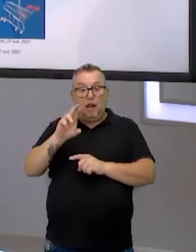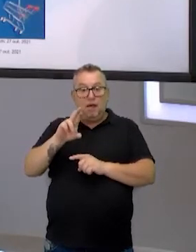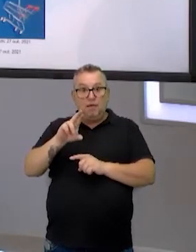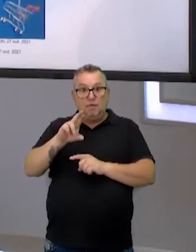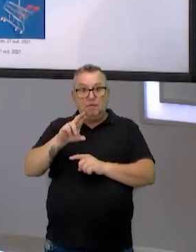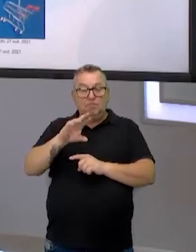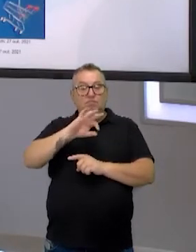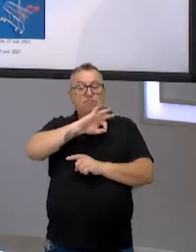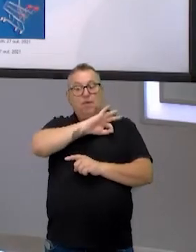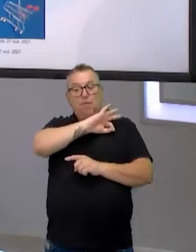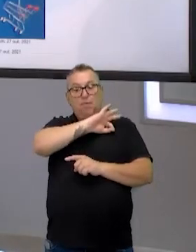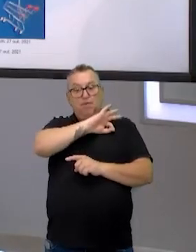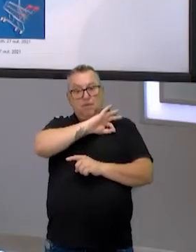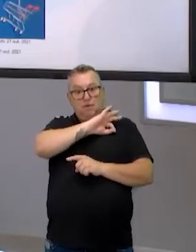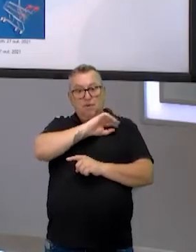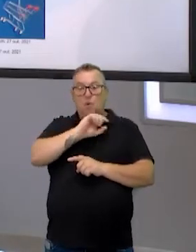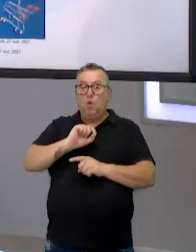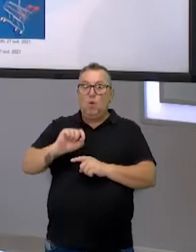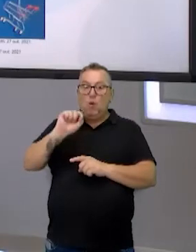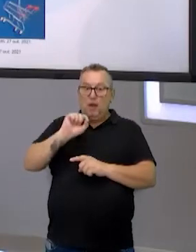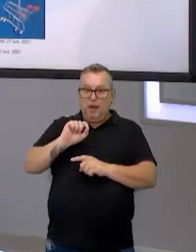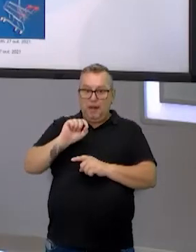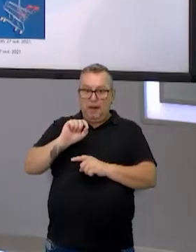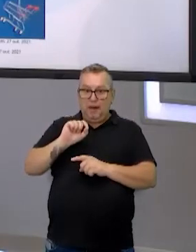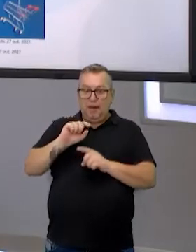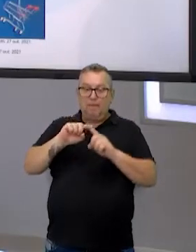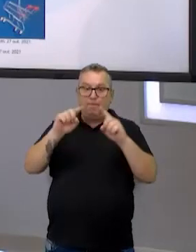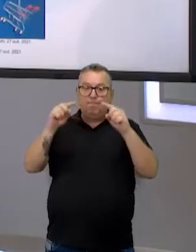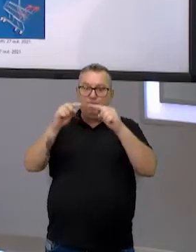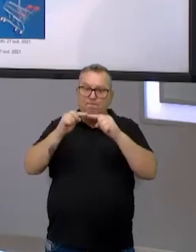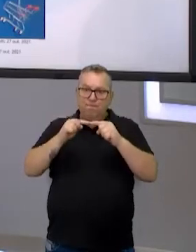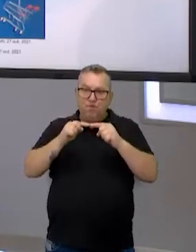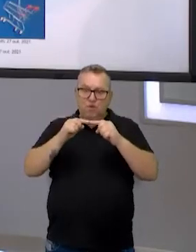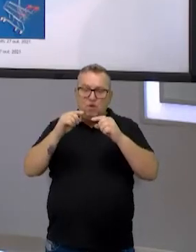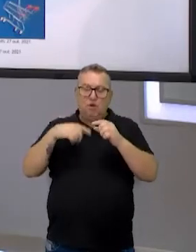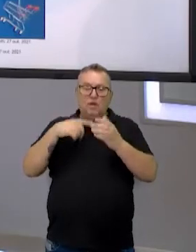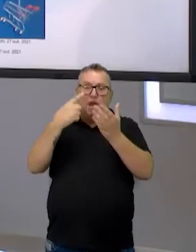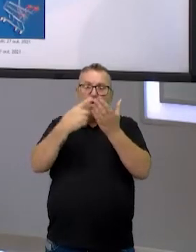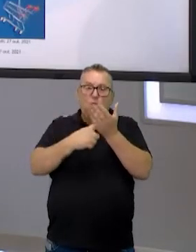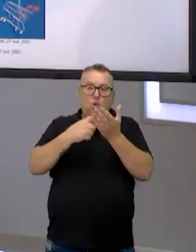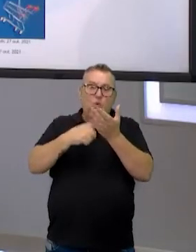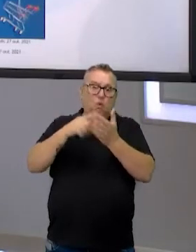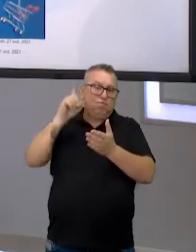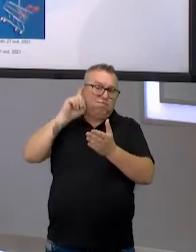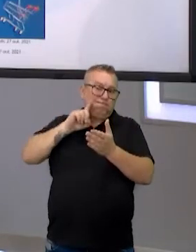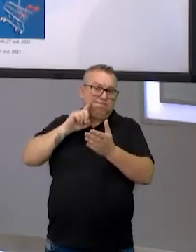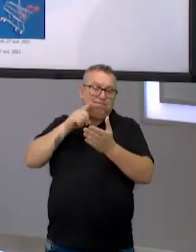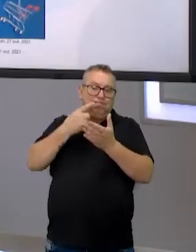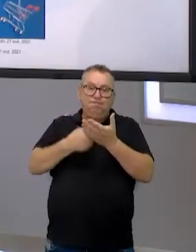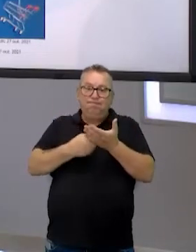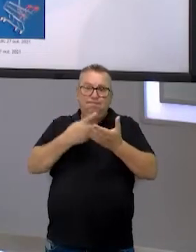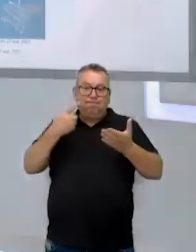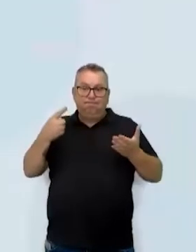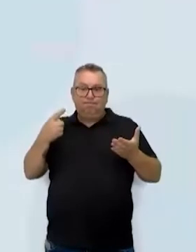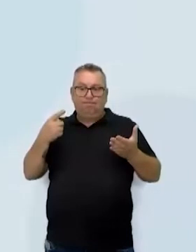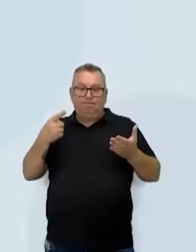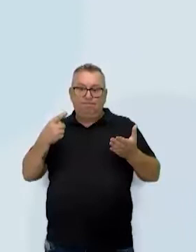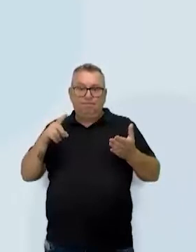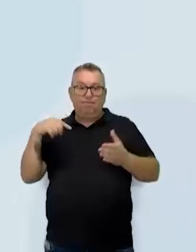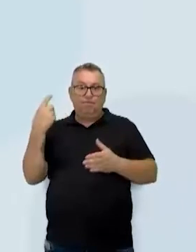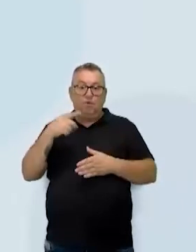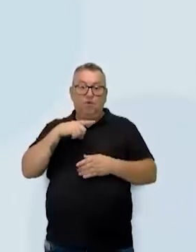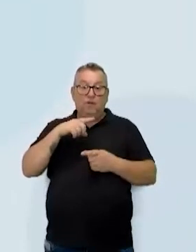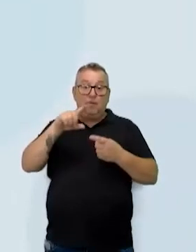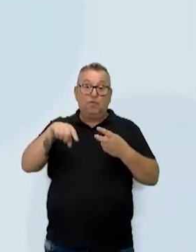aqui as duas fontes. O fato é que o alinhamento com os Estados Unidos fica comprometido. E o terceiro, nós temos